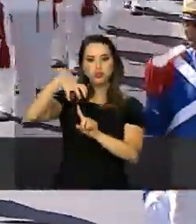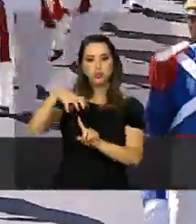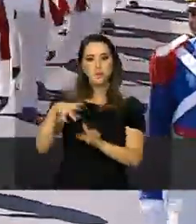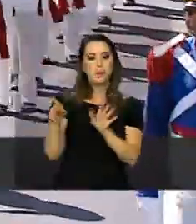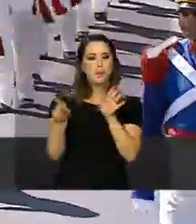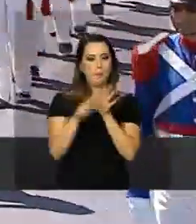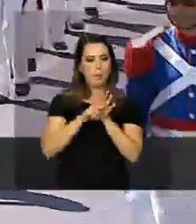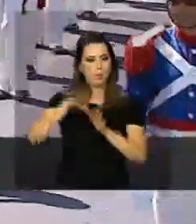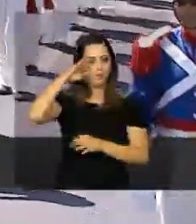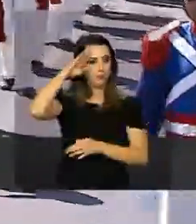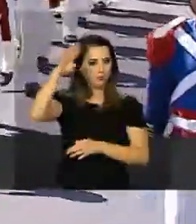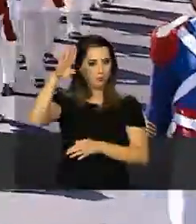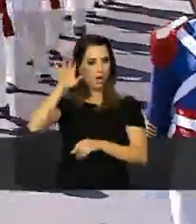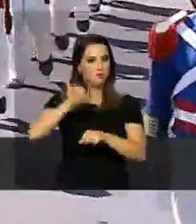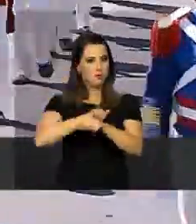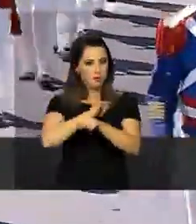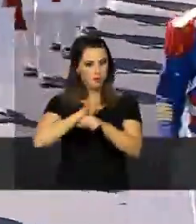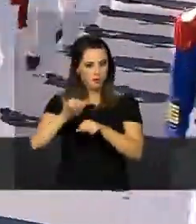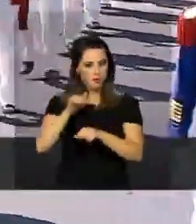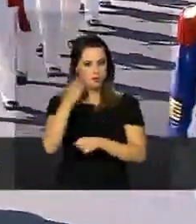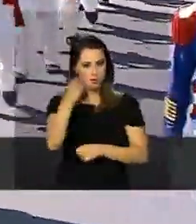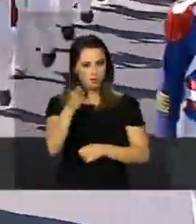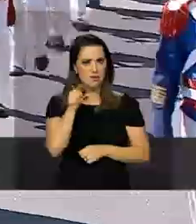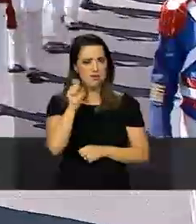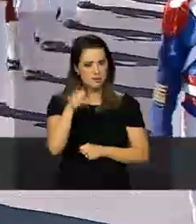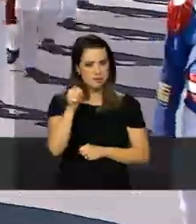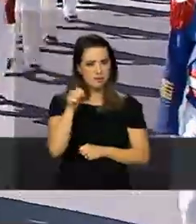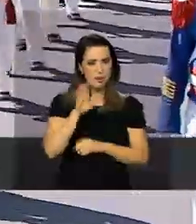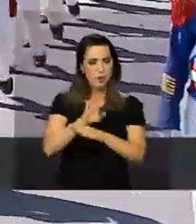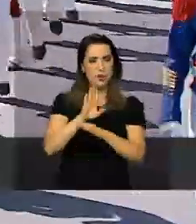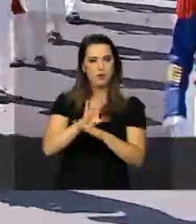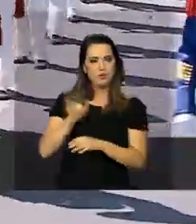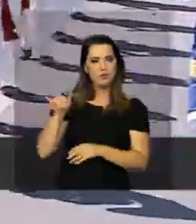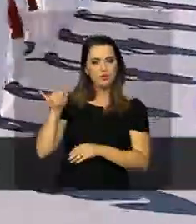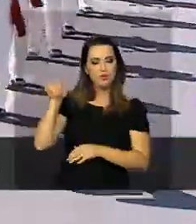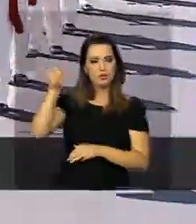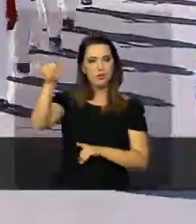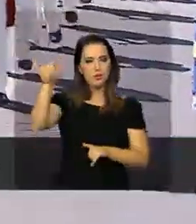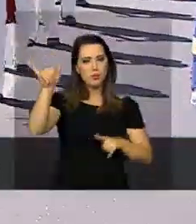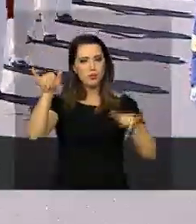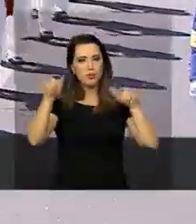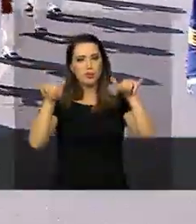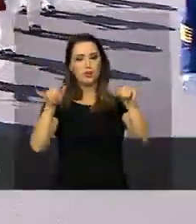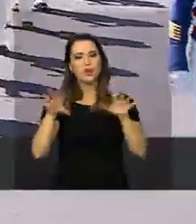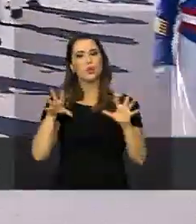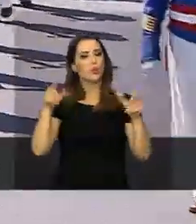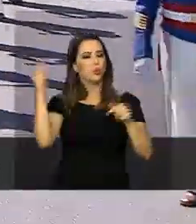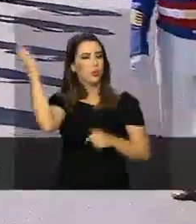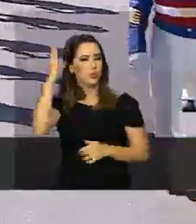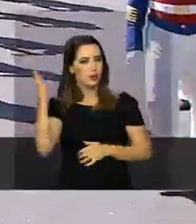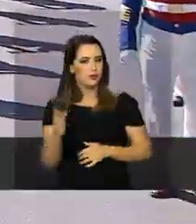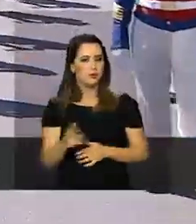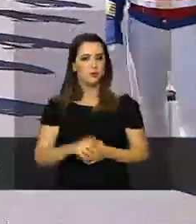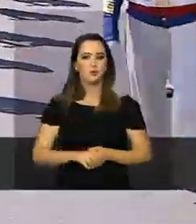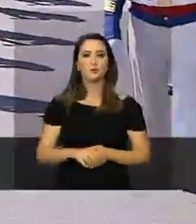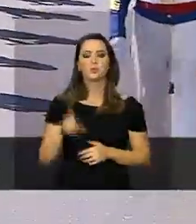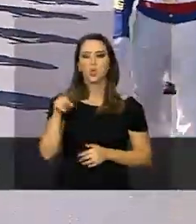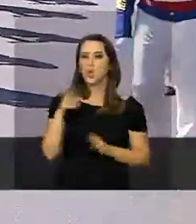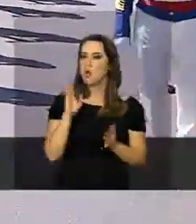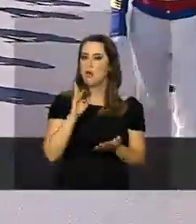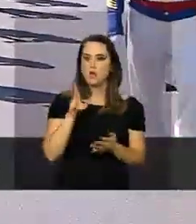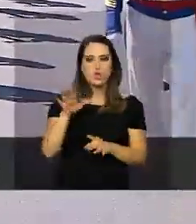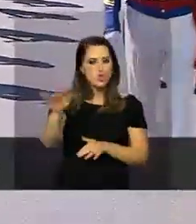né? Podem atuar, né, claro, com o apoio da Força Aérea. Eles atuam em todo o território nacional, né?